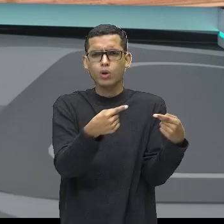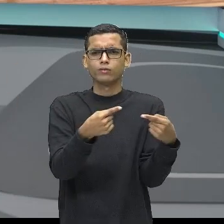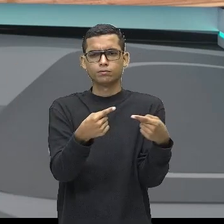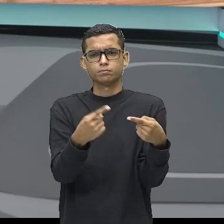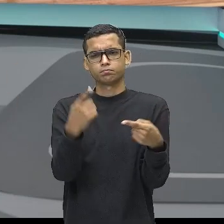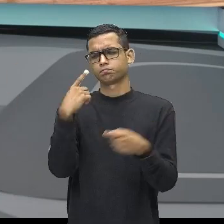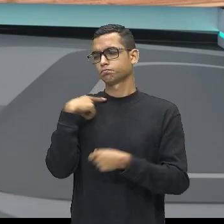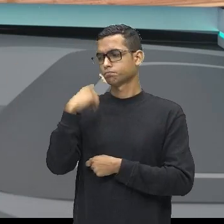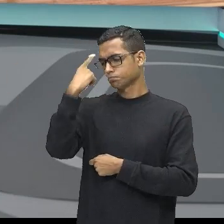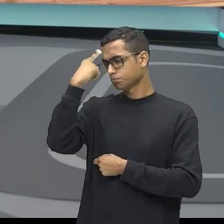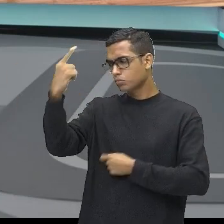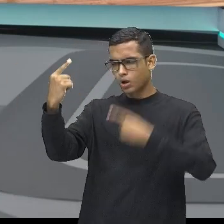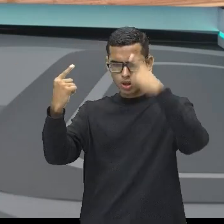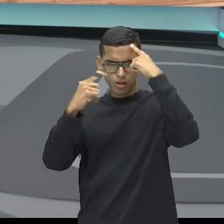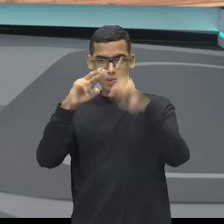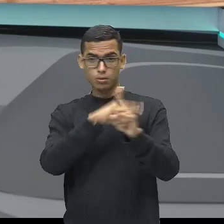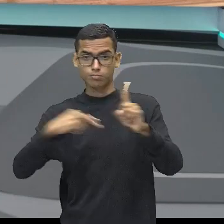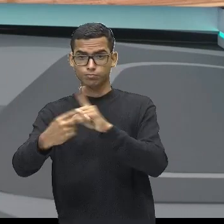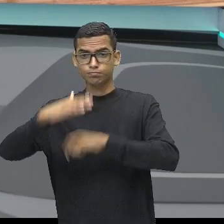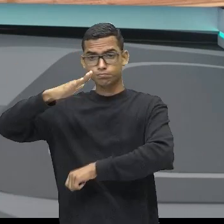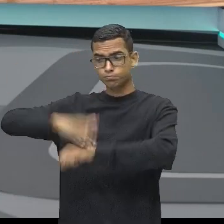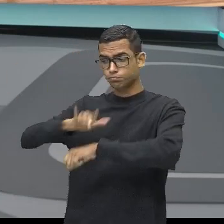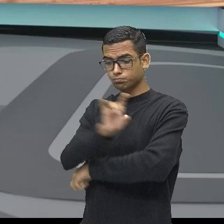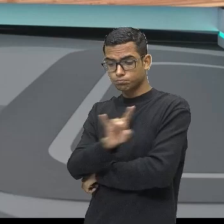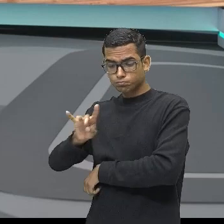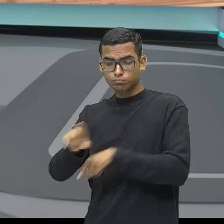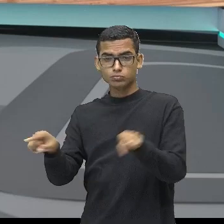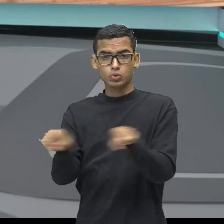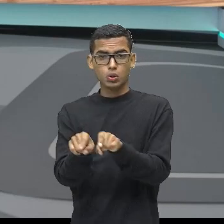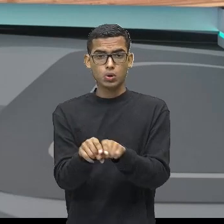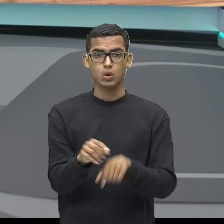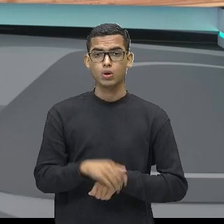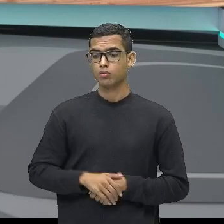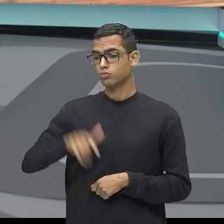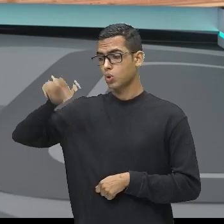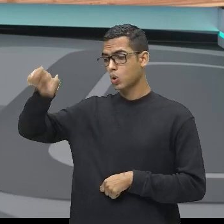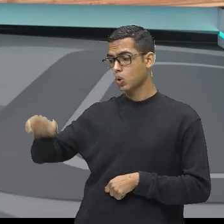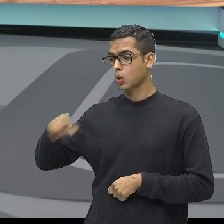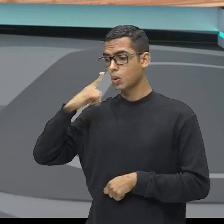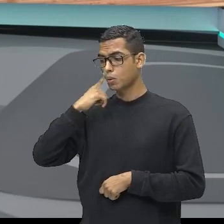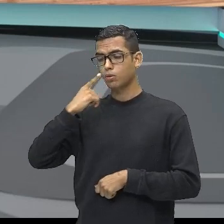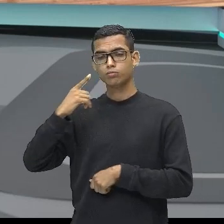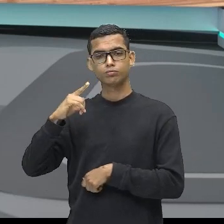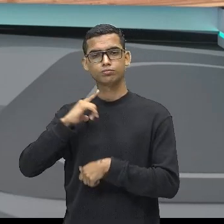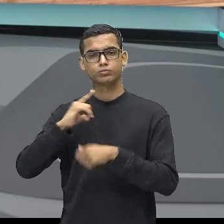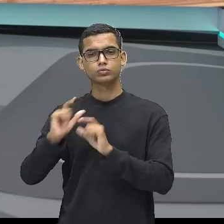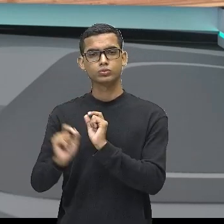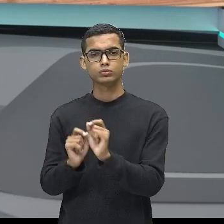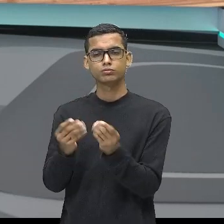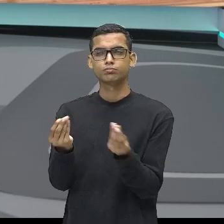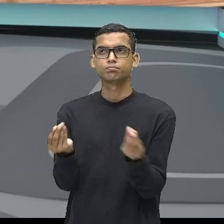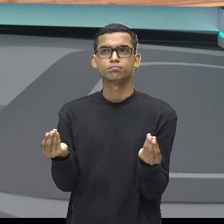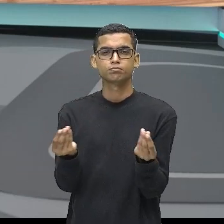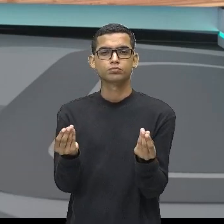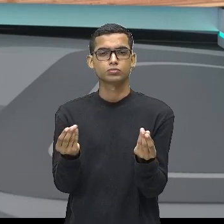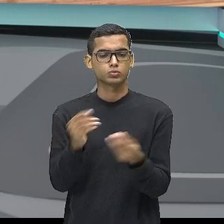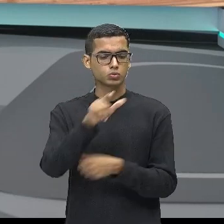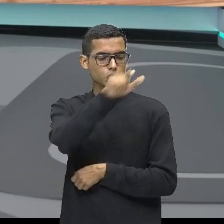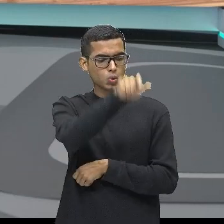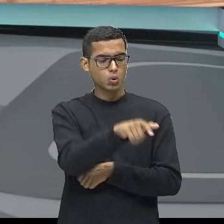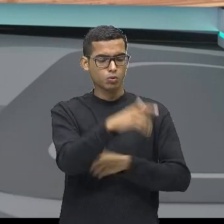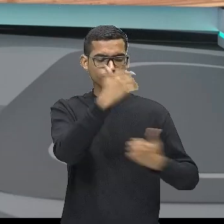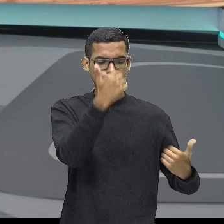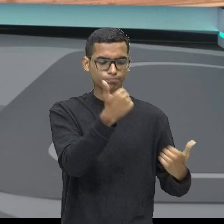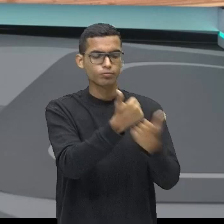né? Apresentaram os pontos de vista. A gente percebeu que um é favorável ao tema, ou seja, favorável não, eu digo, um